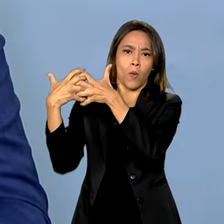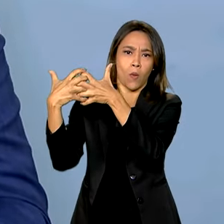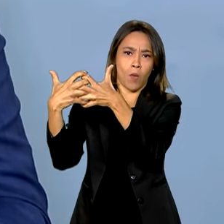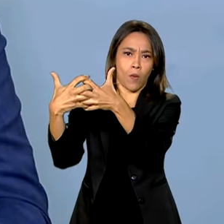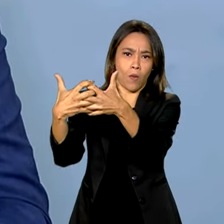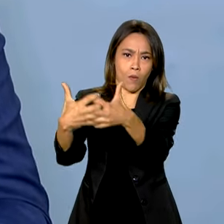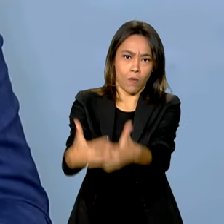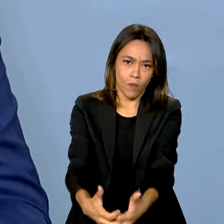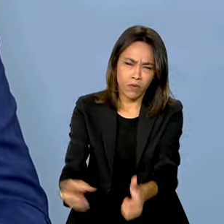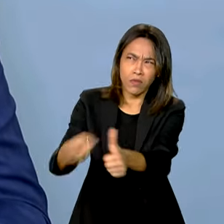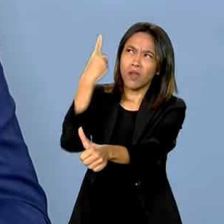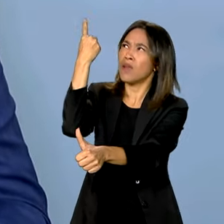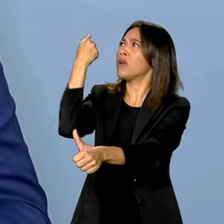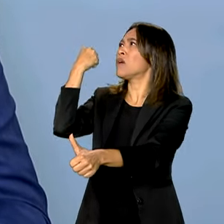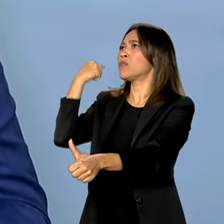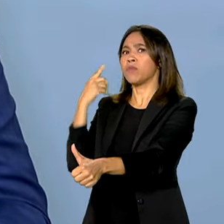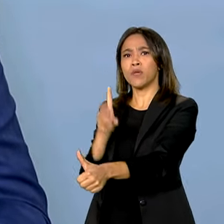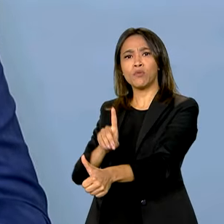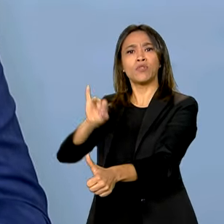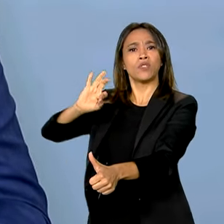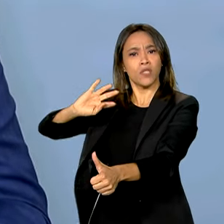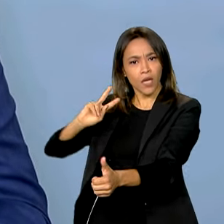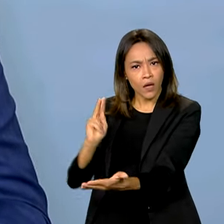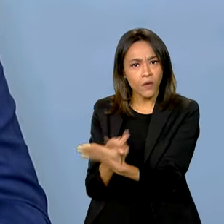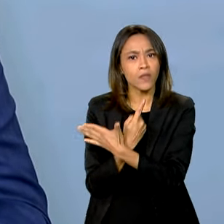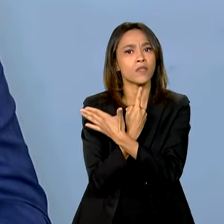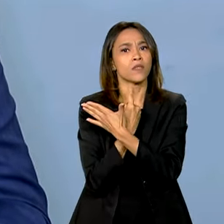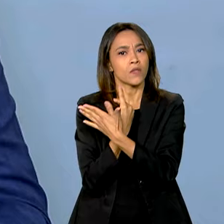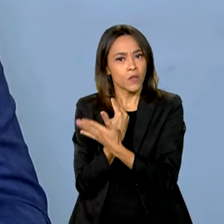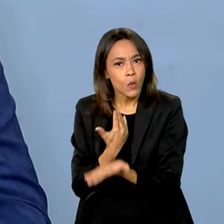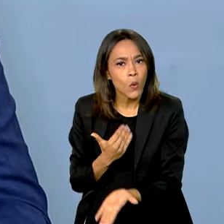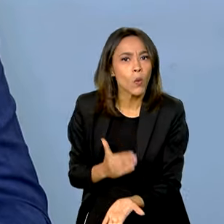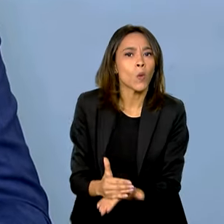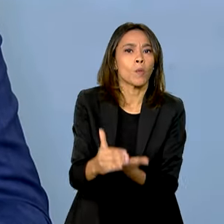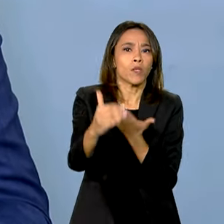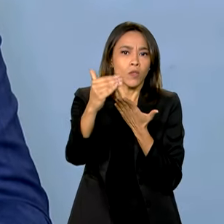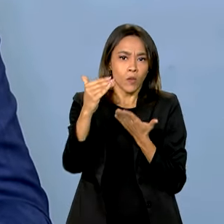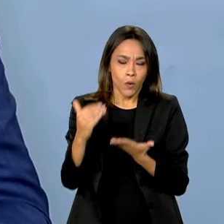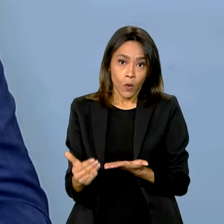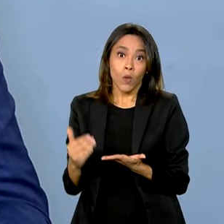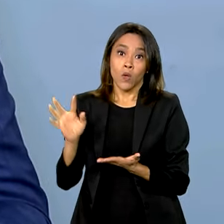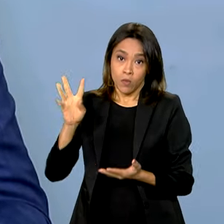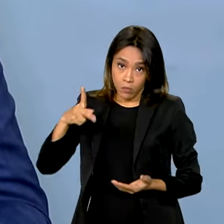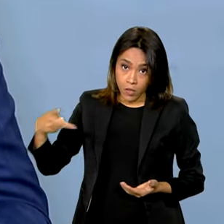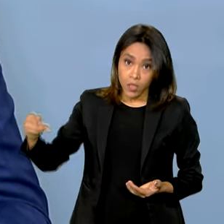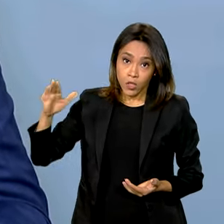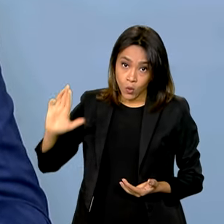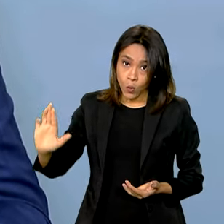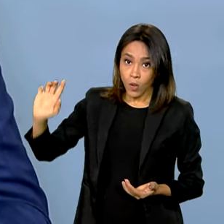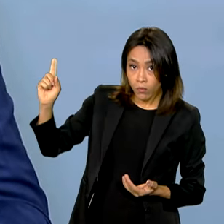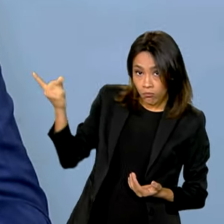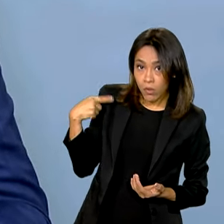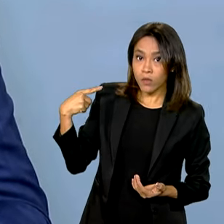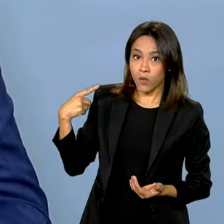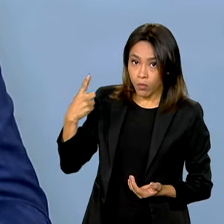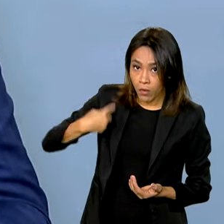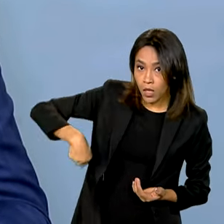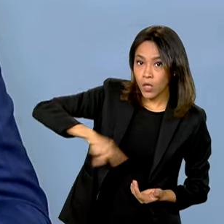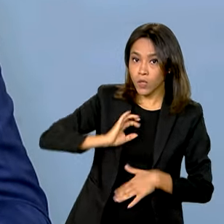desde o primeiro dia aqui, quando se iniciou essa tragédia, o presidente Lula nos deu a determinação de que